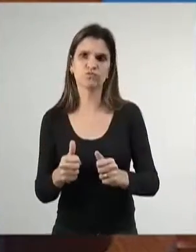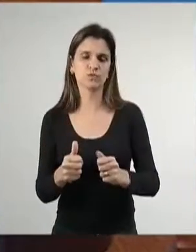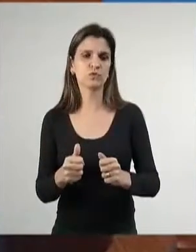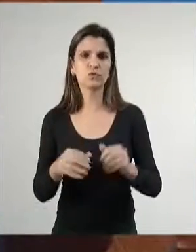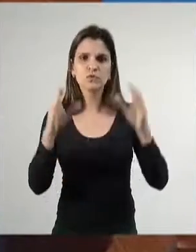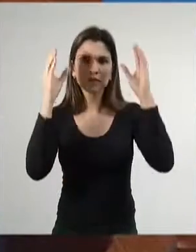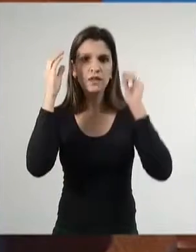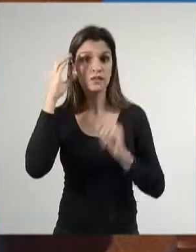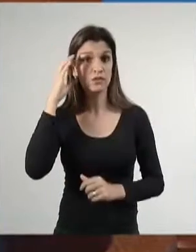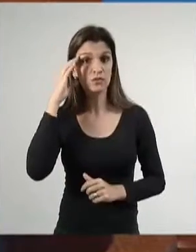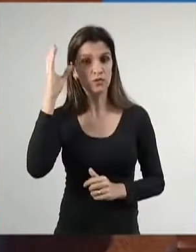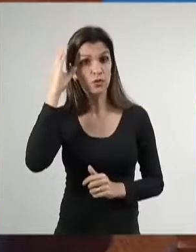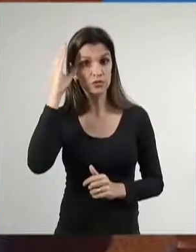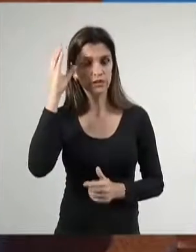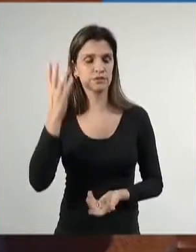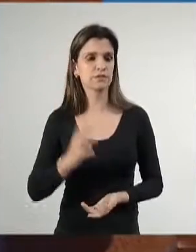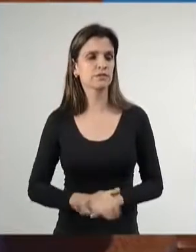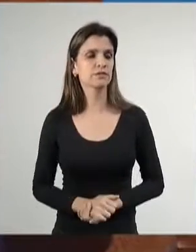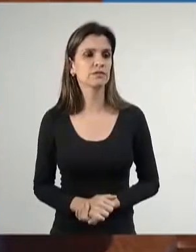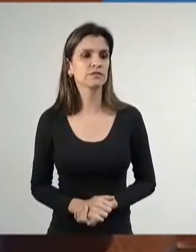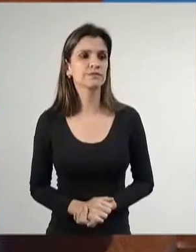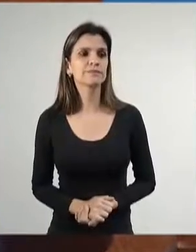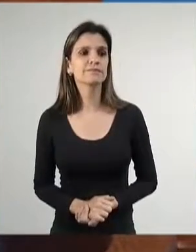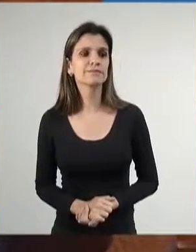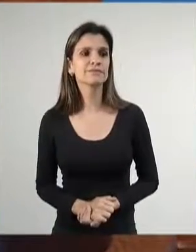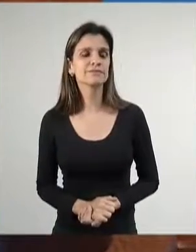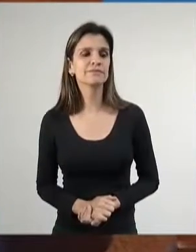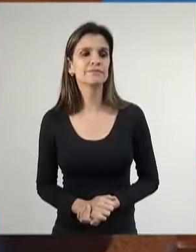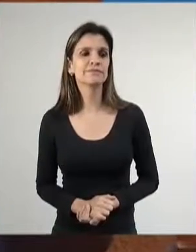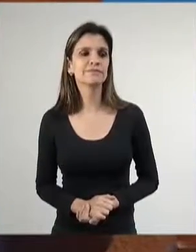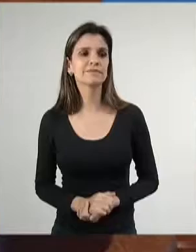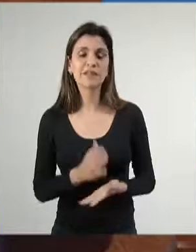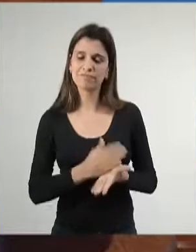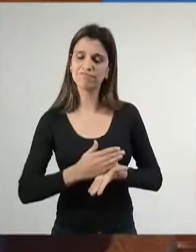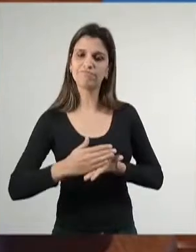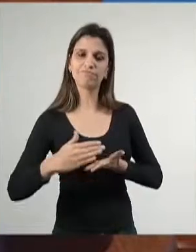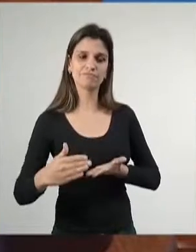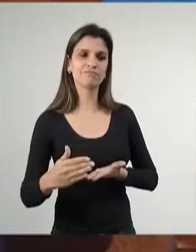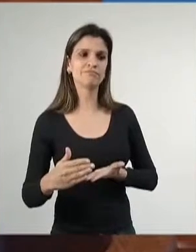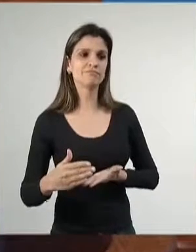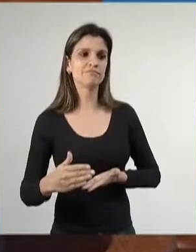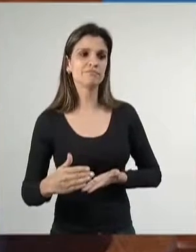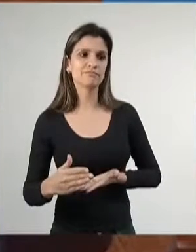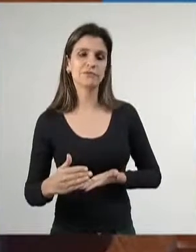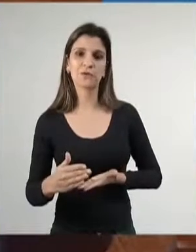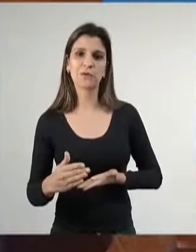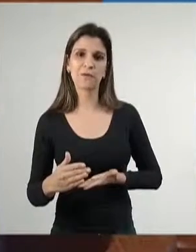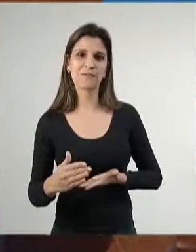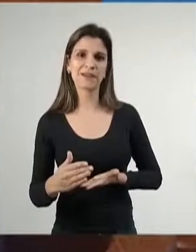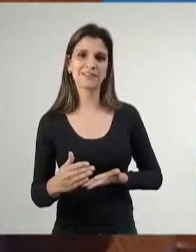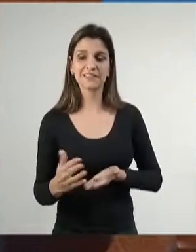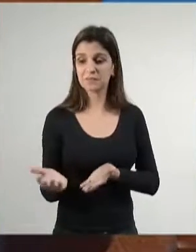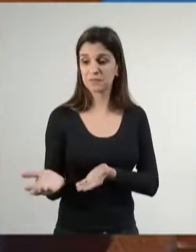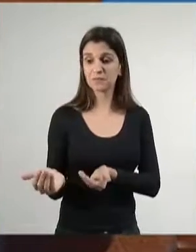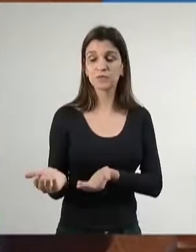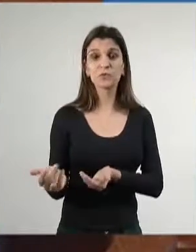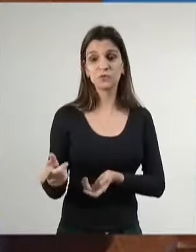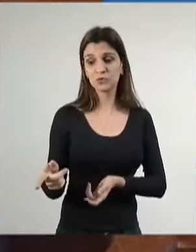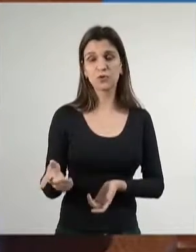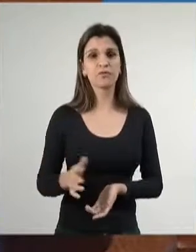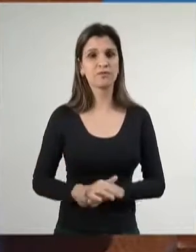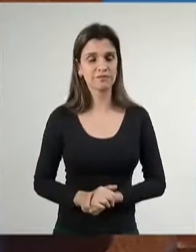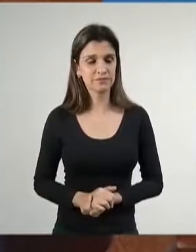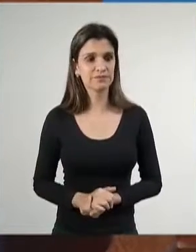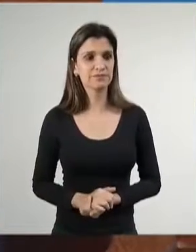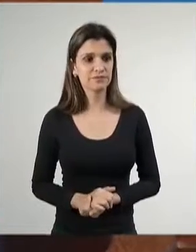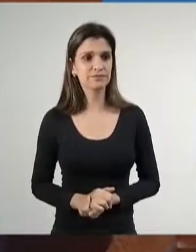ter essa consciência. Eu acho que isso começa exatamente na idade desses jovens que aqui estão, não é,